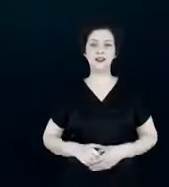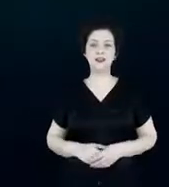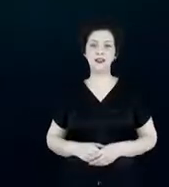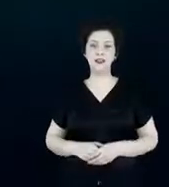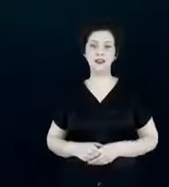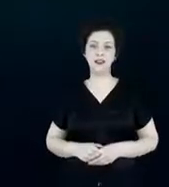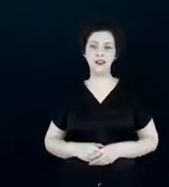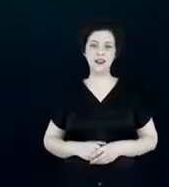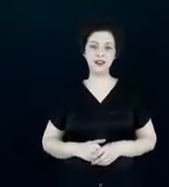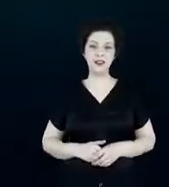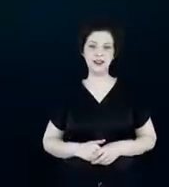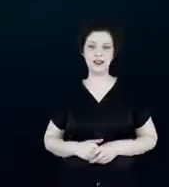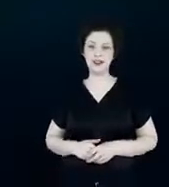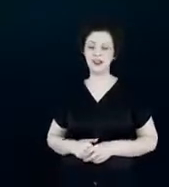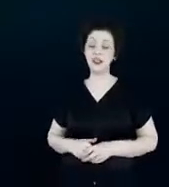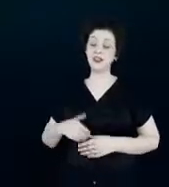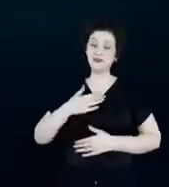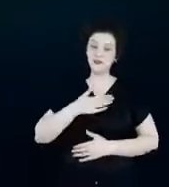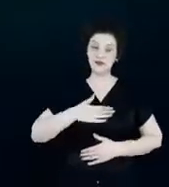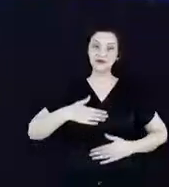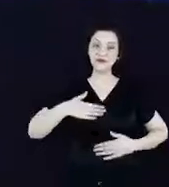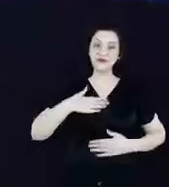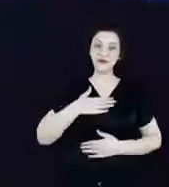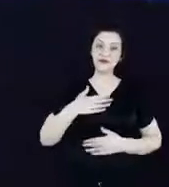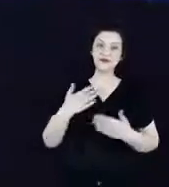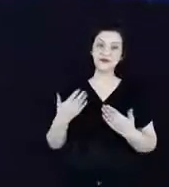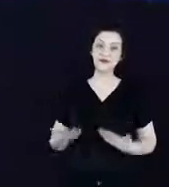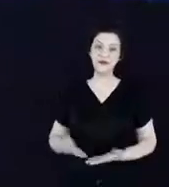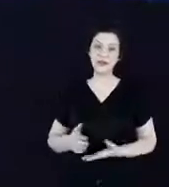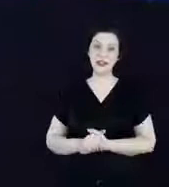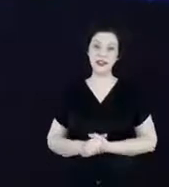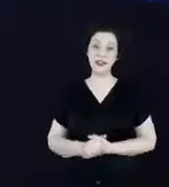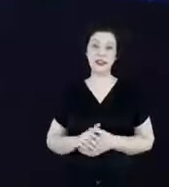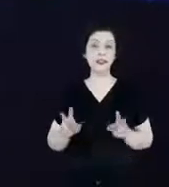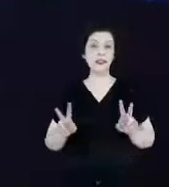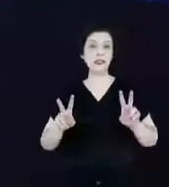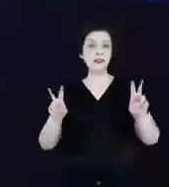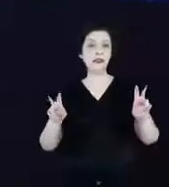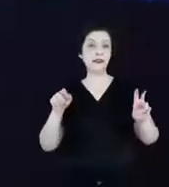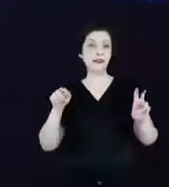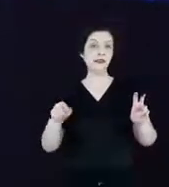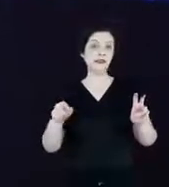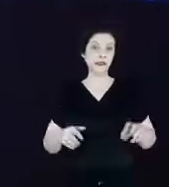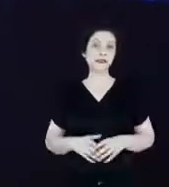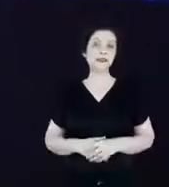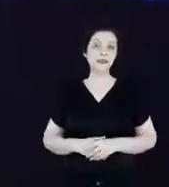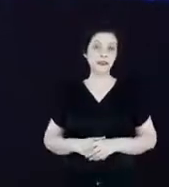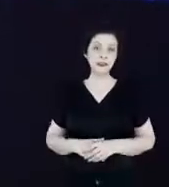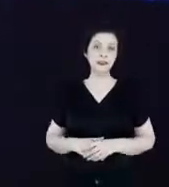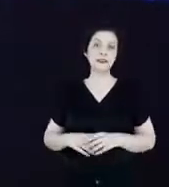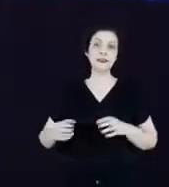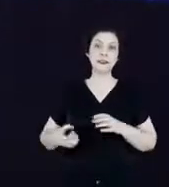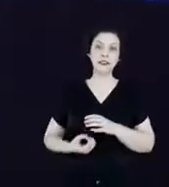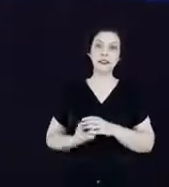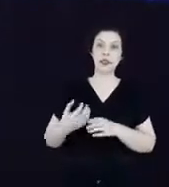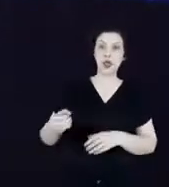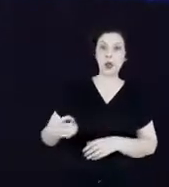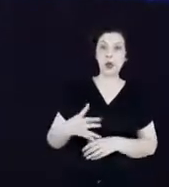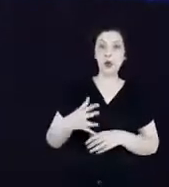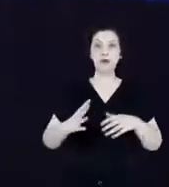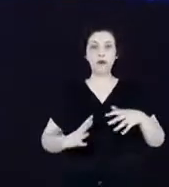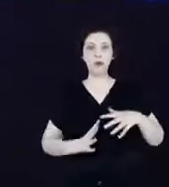é assim, uma satisfação muito grande em tratar deste tema, de um tema como inovação, modernização,